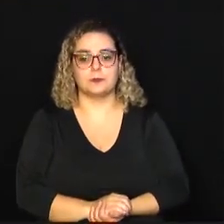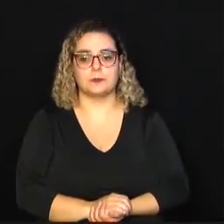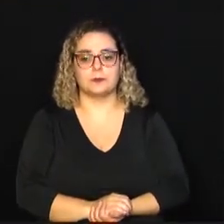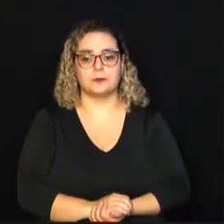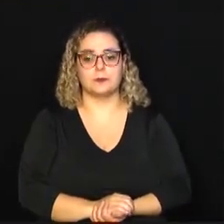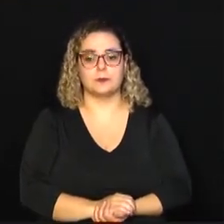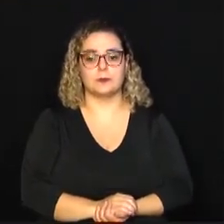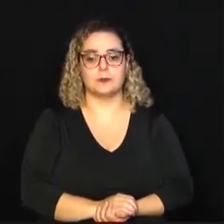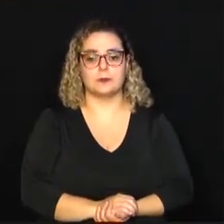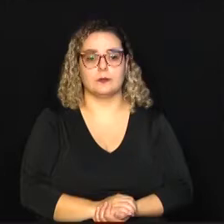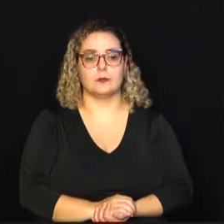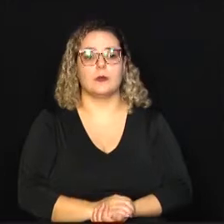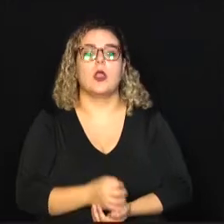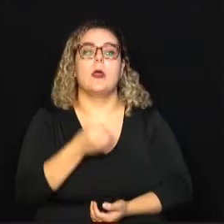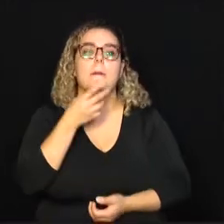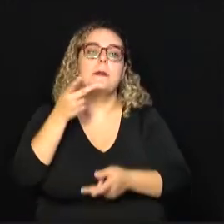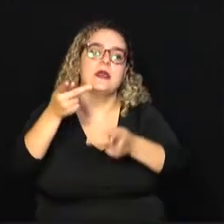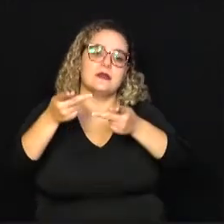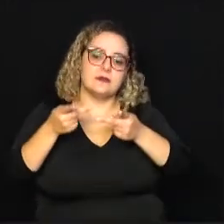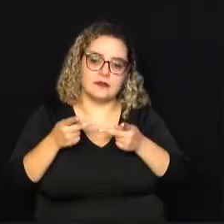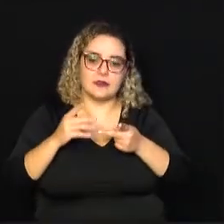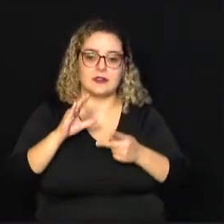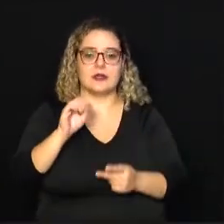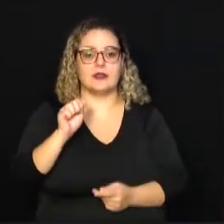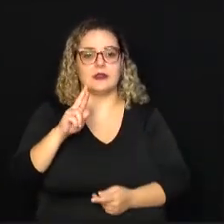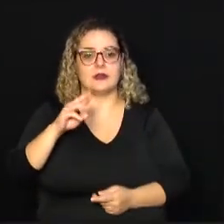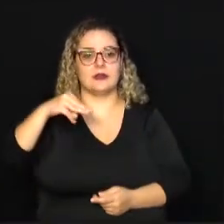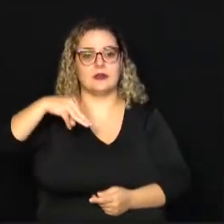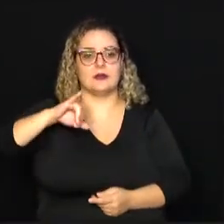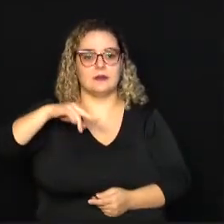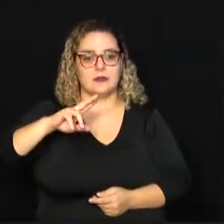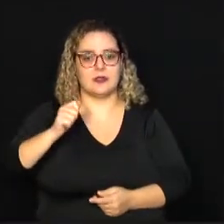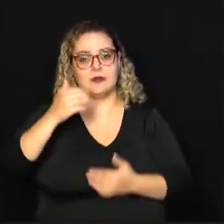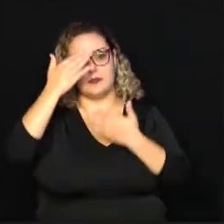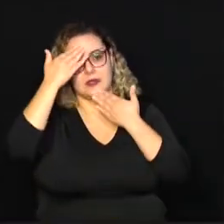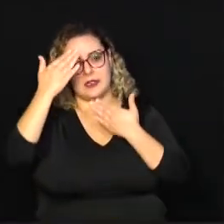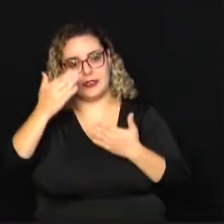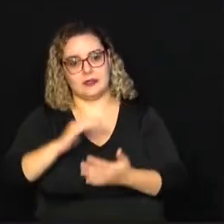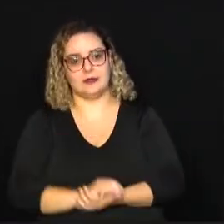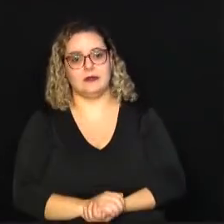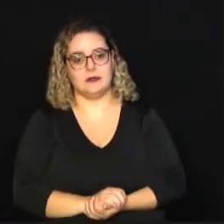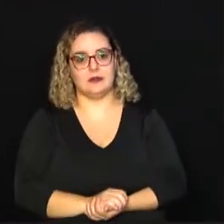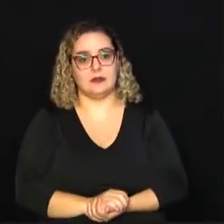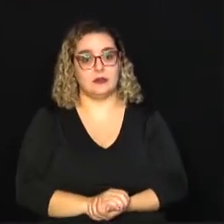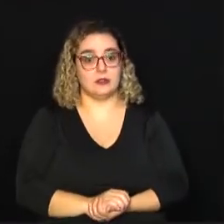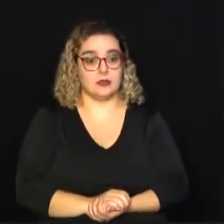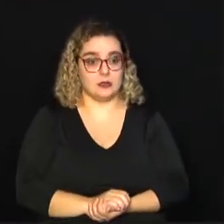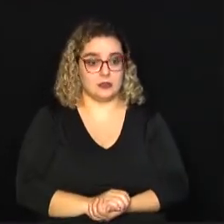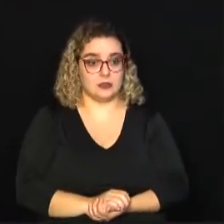sobre o tema. Bem-vinda, Carminha, obrigada por estar aqui conosco.